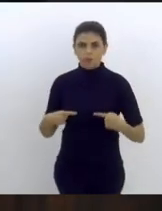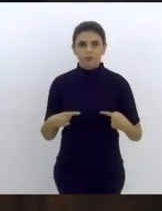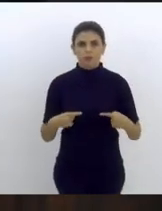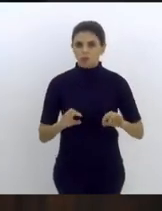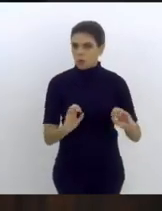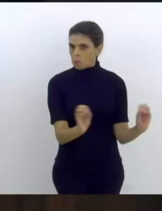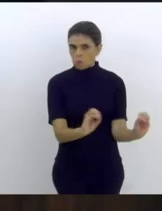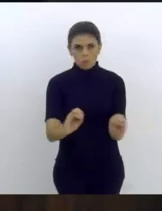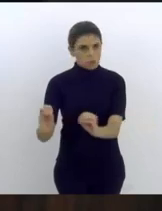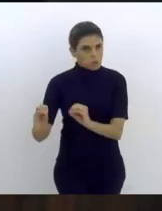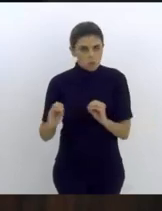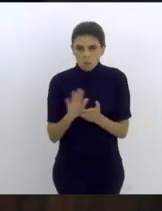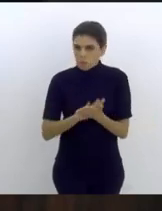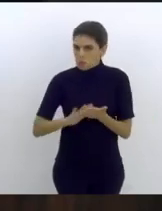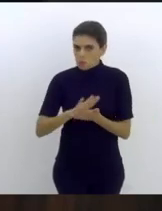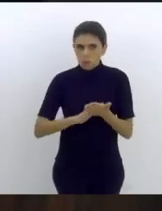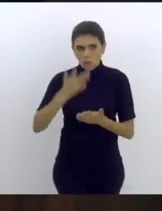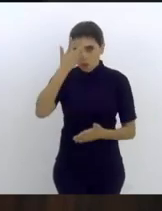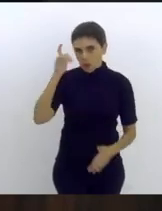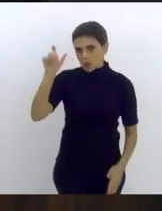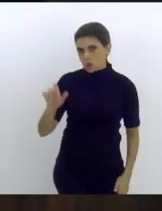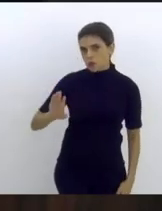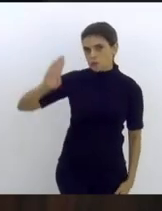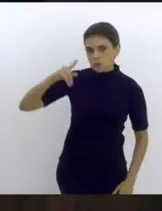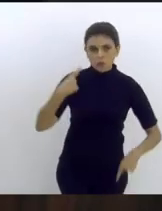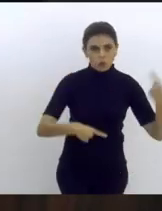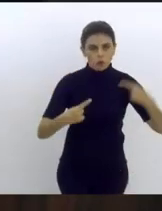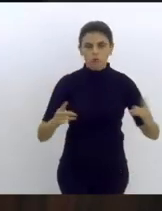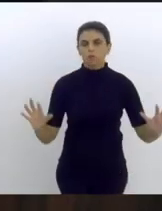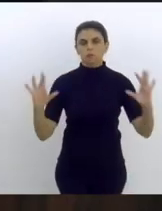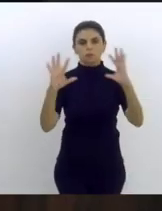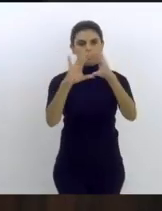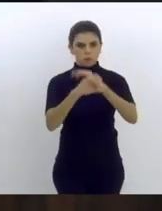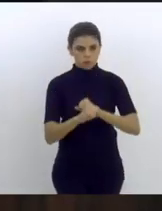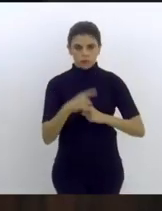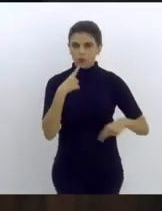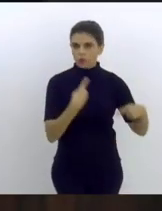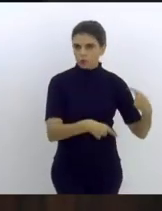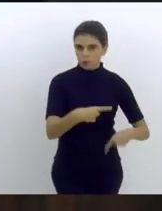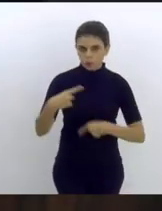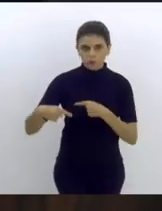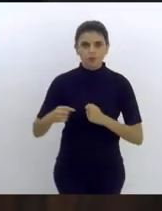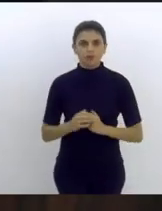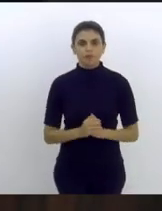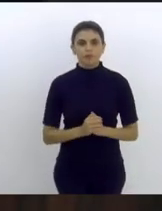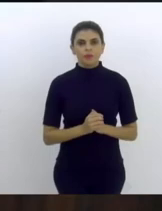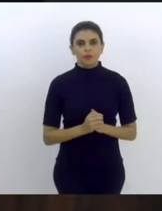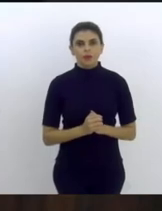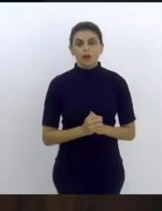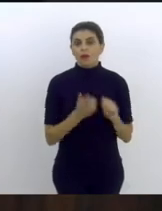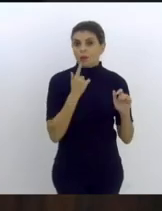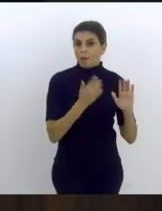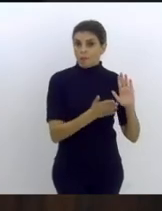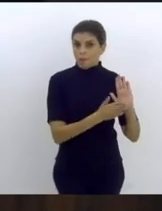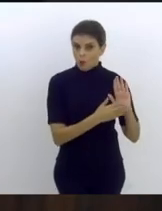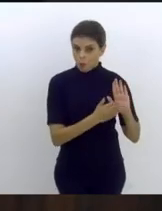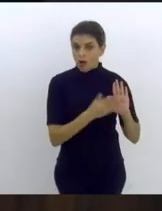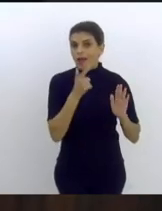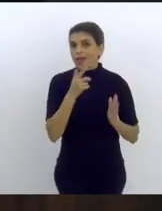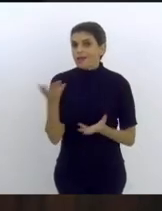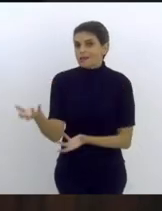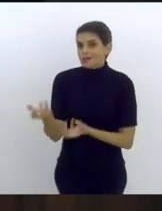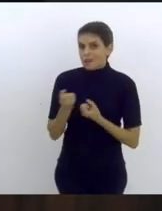não havendo Quem Queira discutir encerrar da discussão apresente proposta recebeu